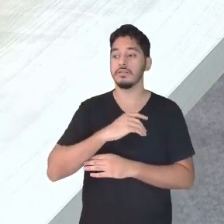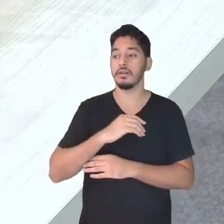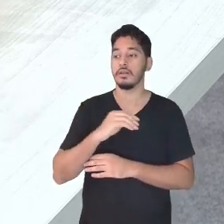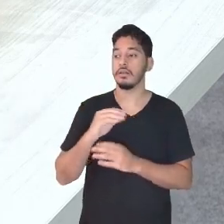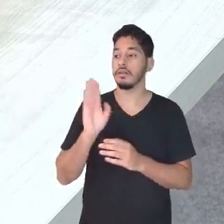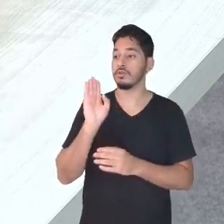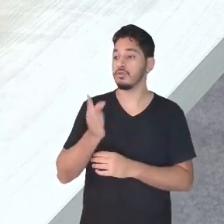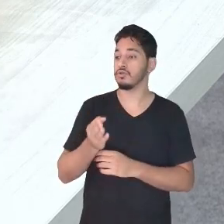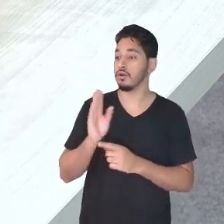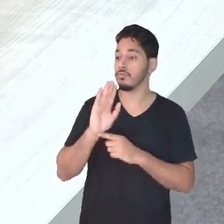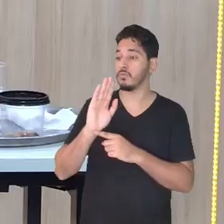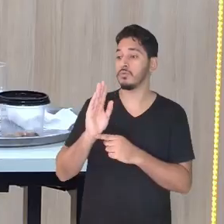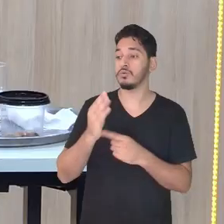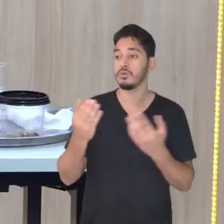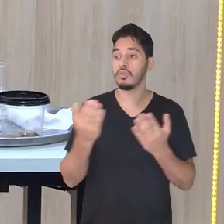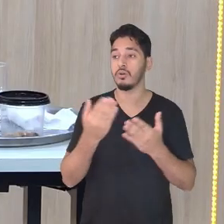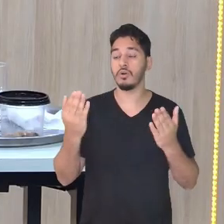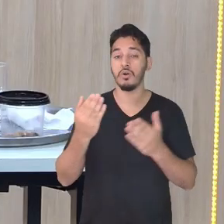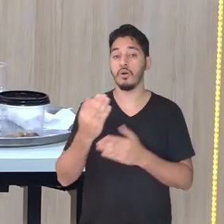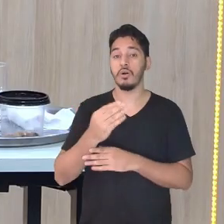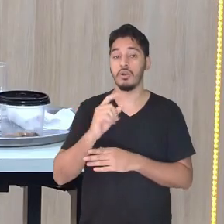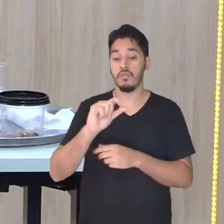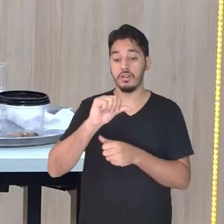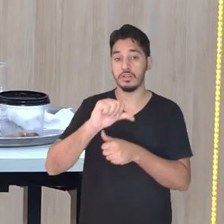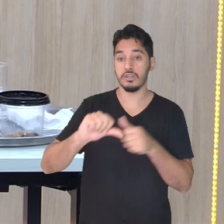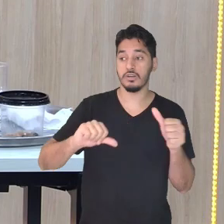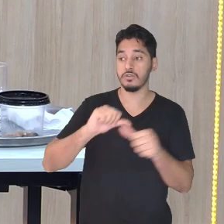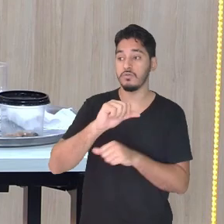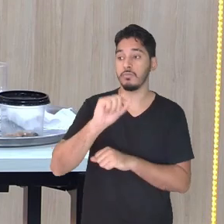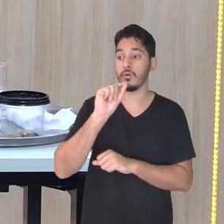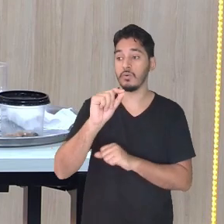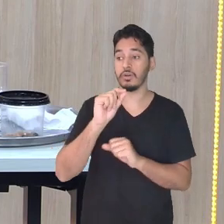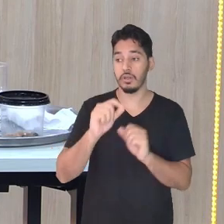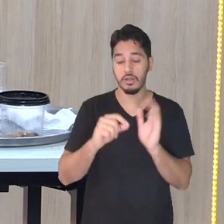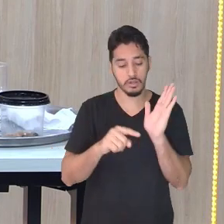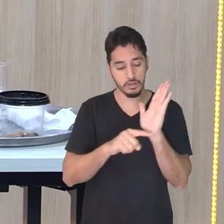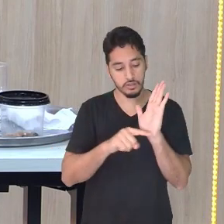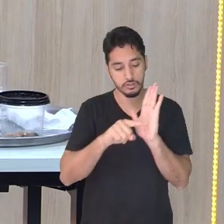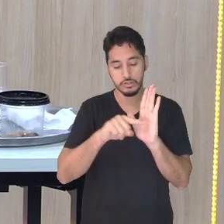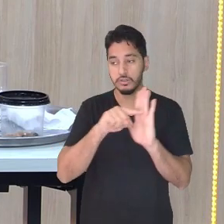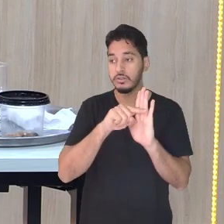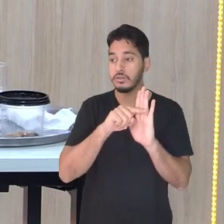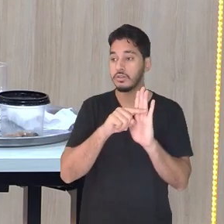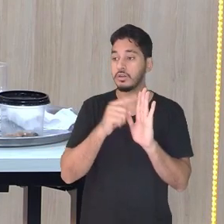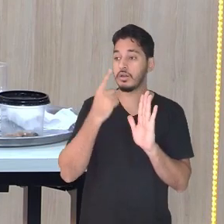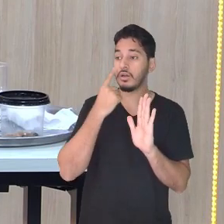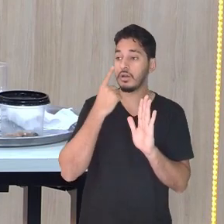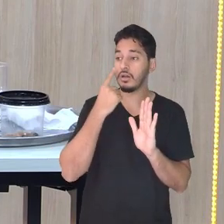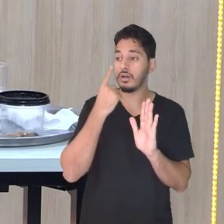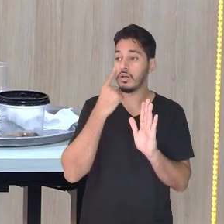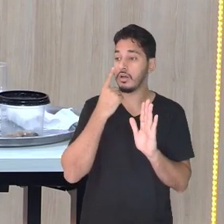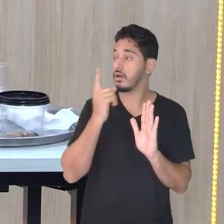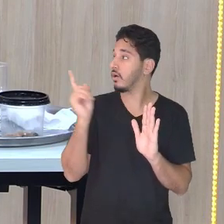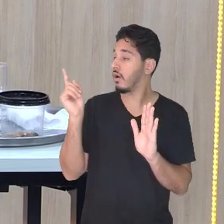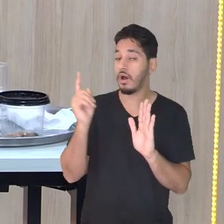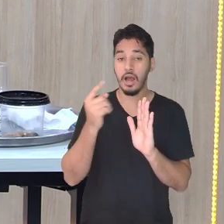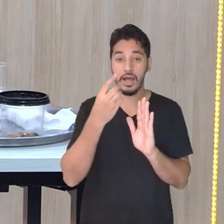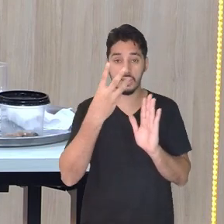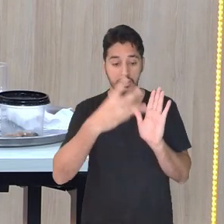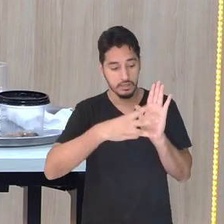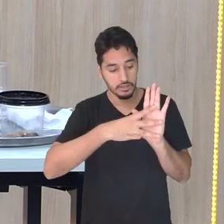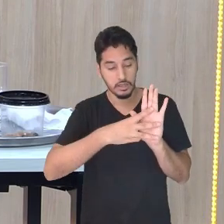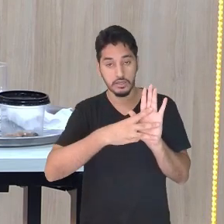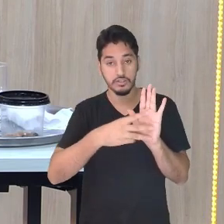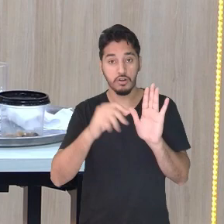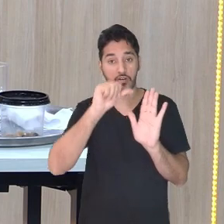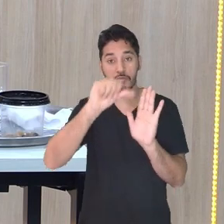gente já mostrou, trifásica, e agora eu vou transformar essa aqui, essa trifásica, eu